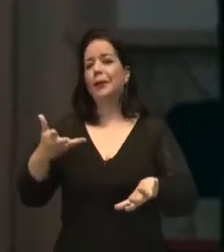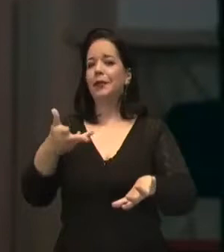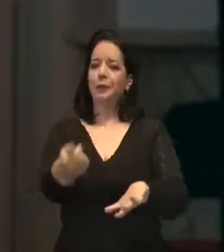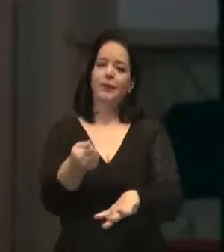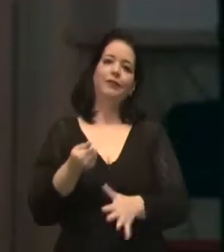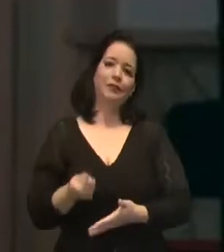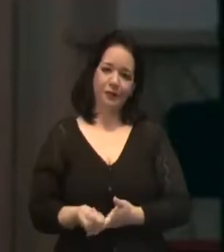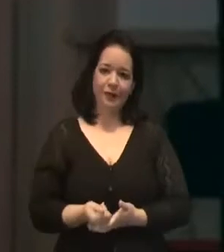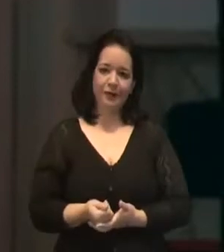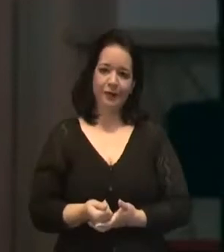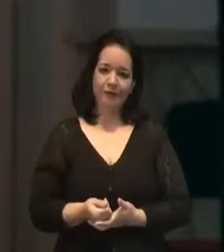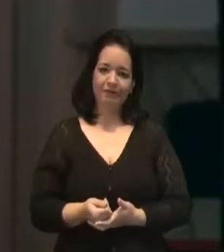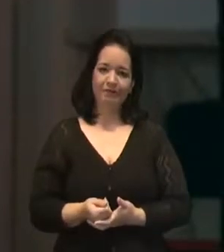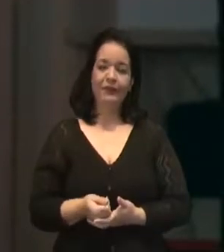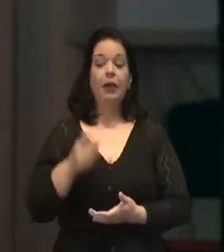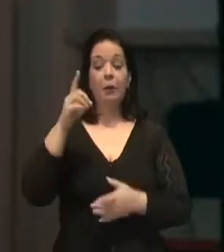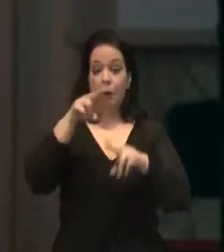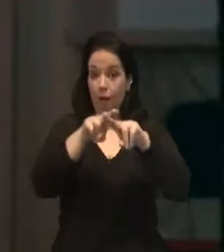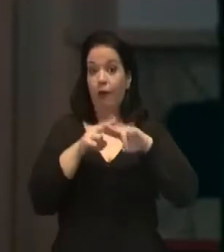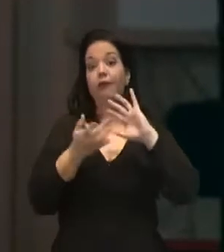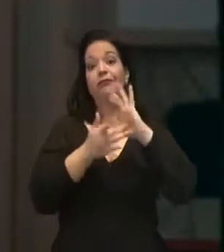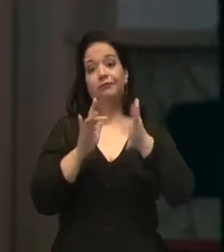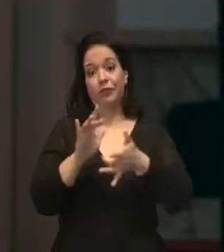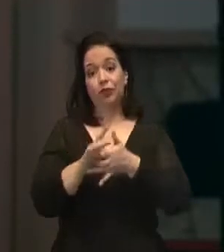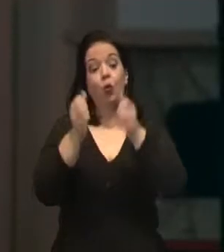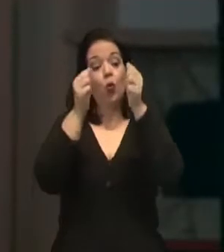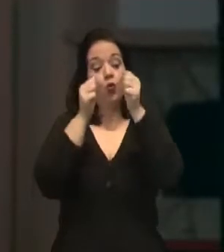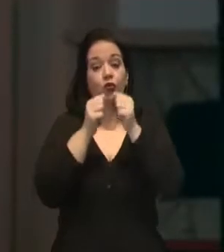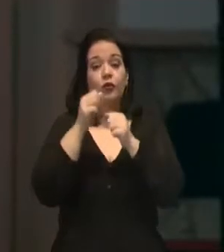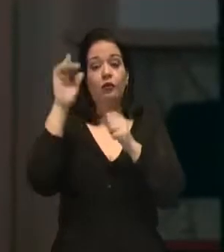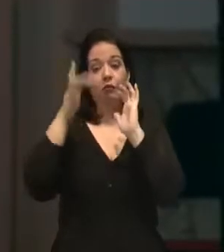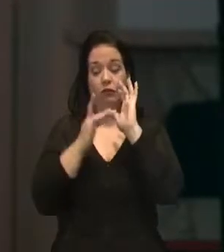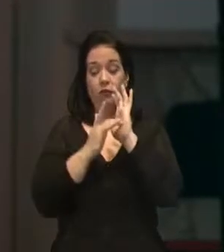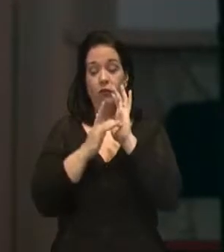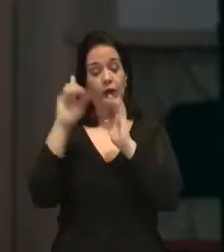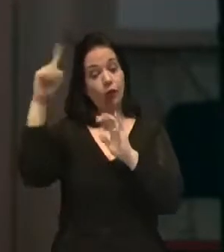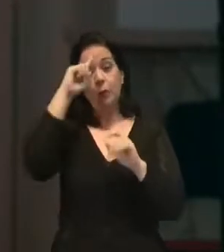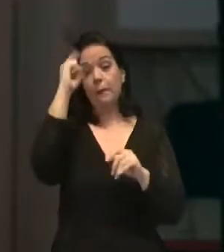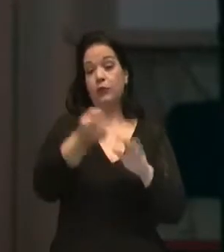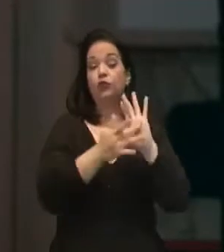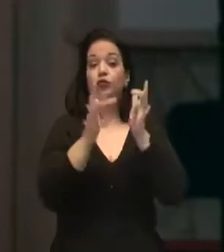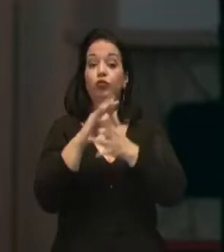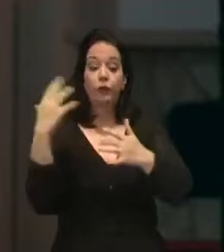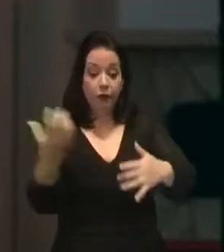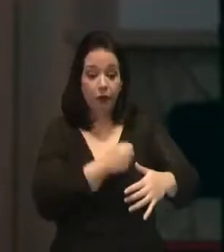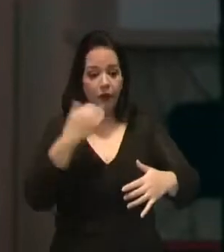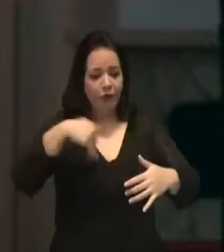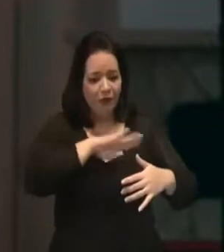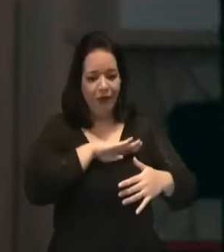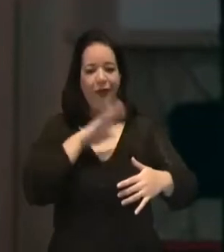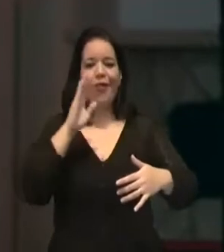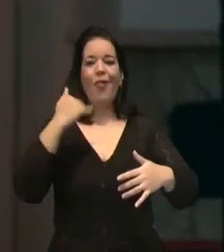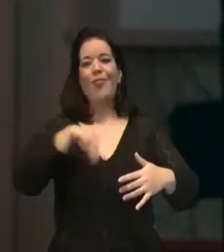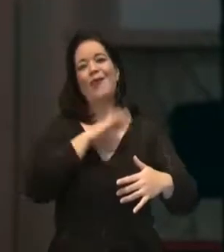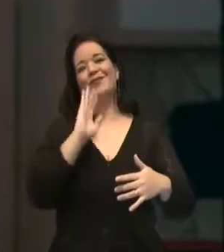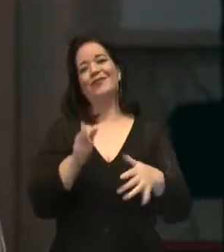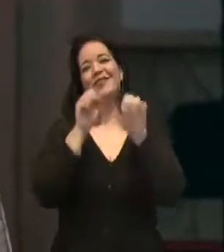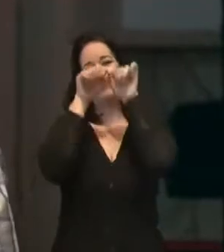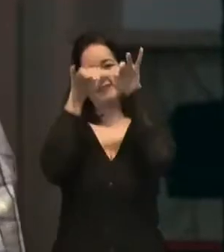isso em Jesus. E é importante que nós pensemos nisso. Por